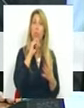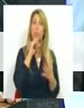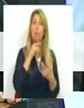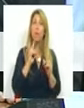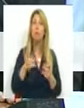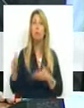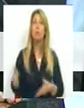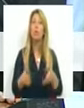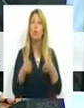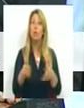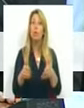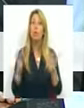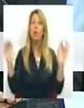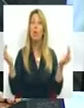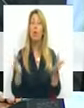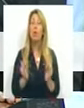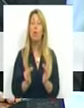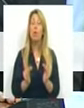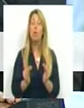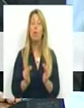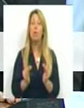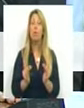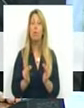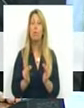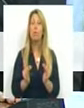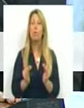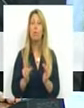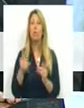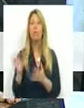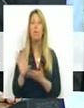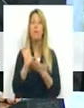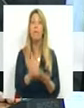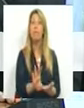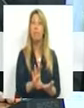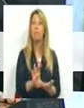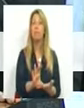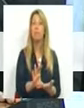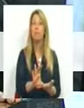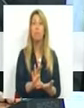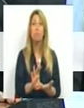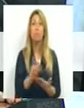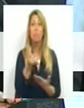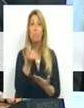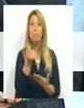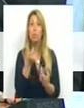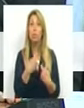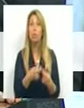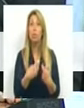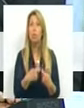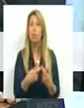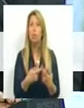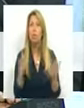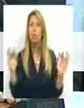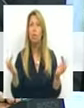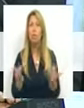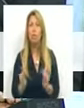de redução do seu custo de financiamento, portanto, o cost of funding, reduzindo,